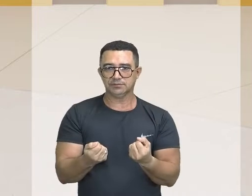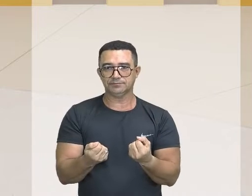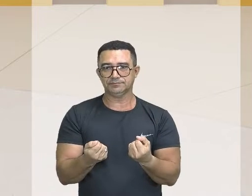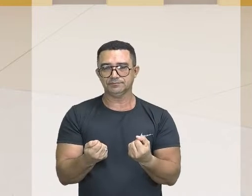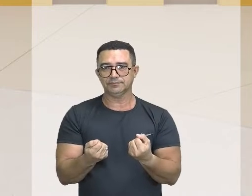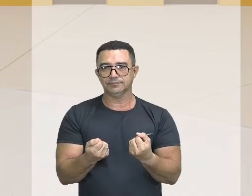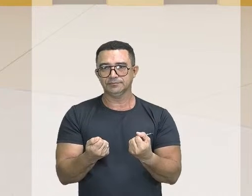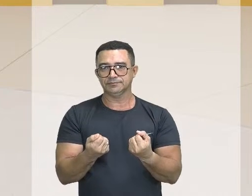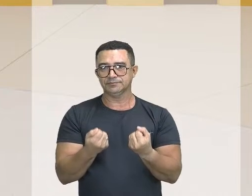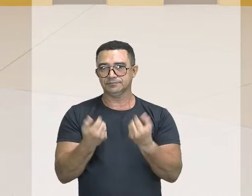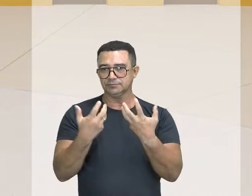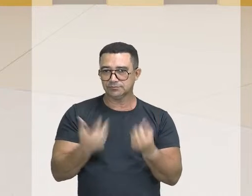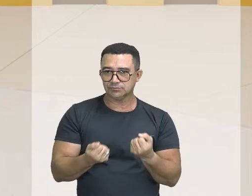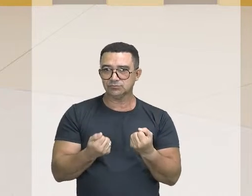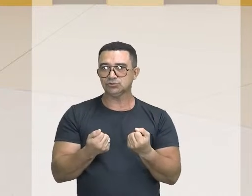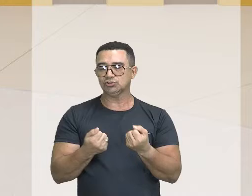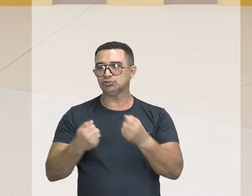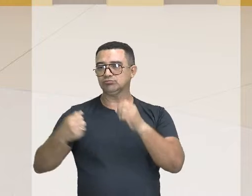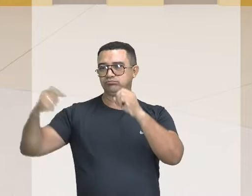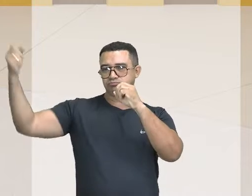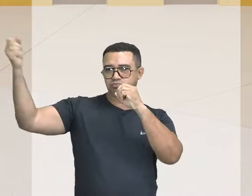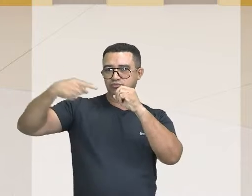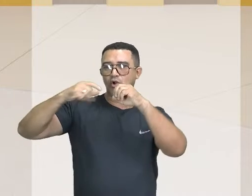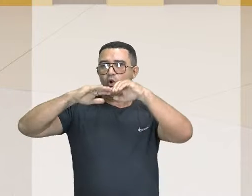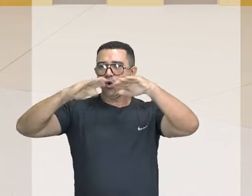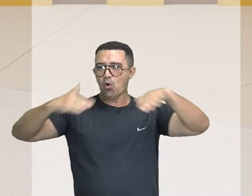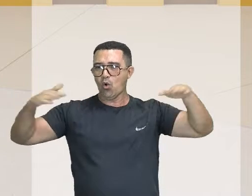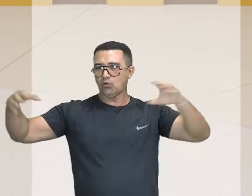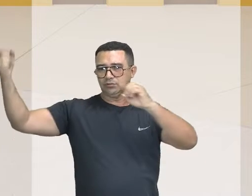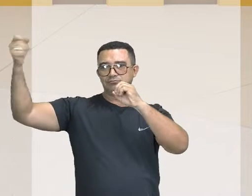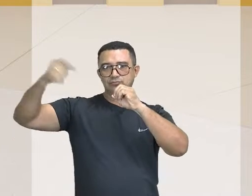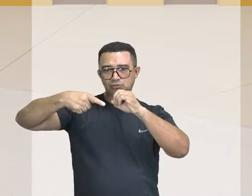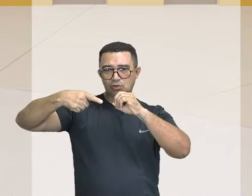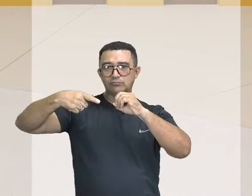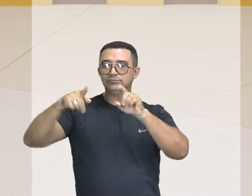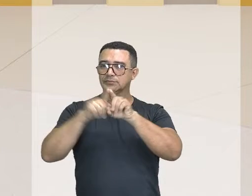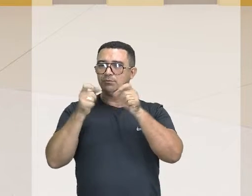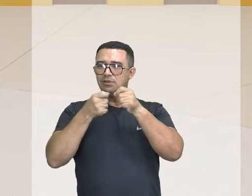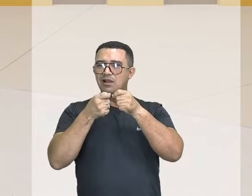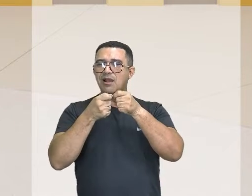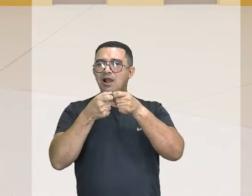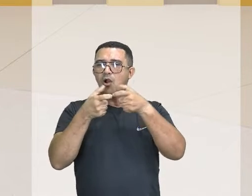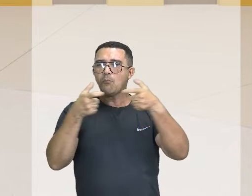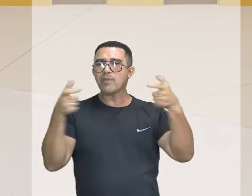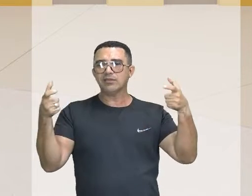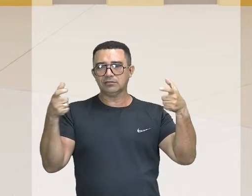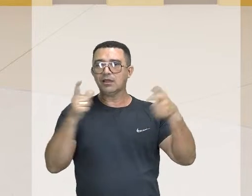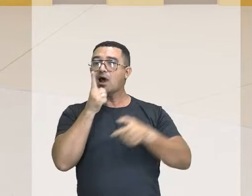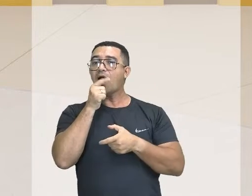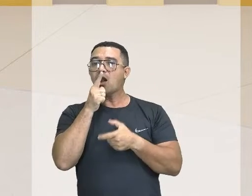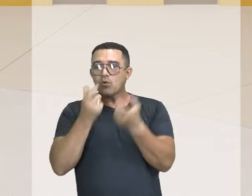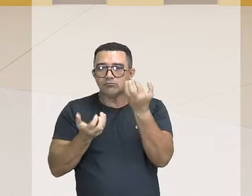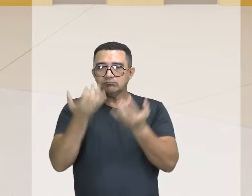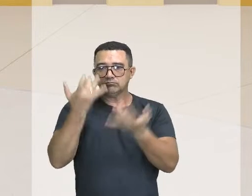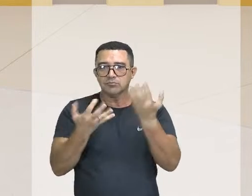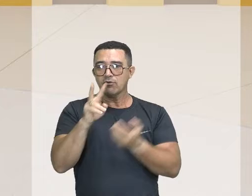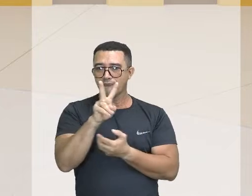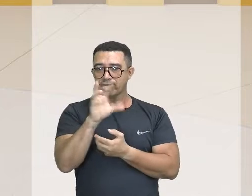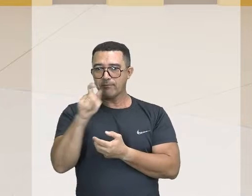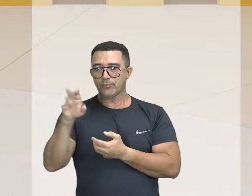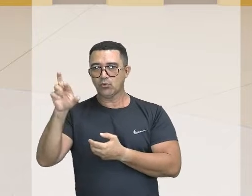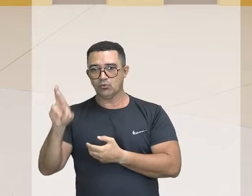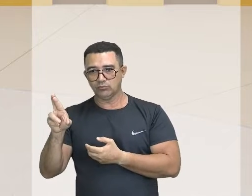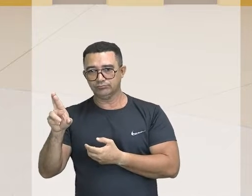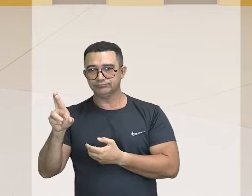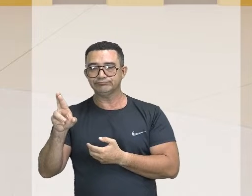Uma absorção de radiação, e aí aumenta a concentração de vapor d'água, o que acontece como